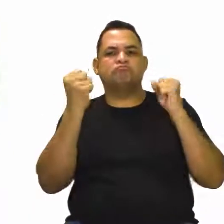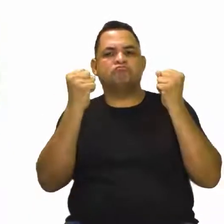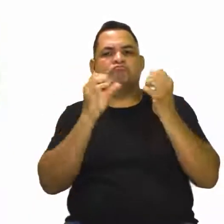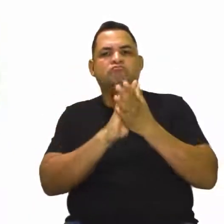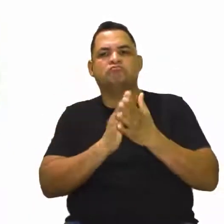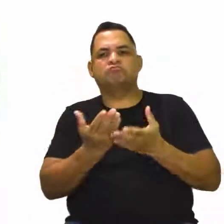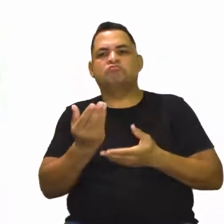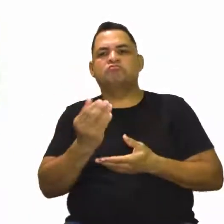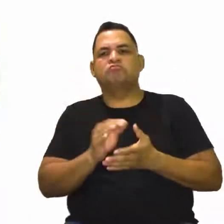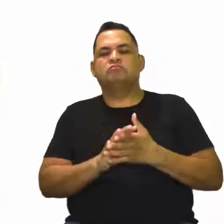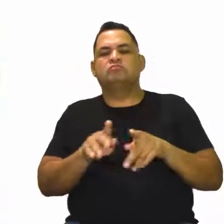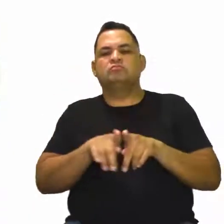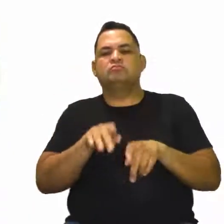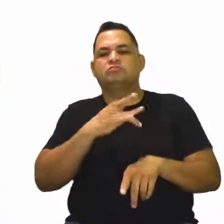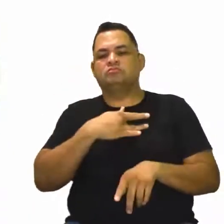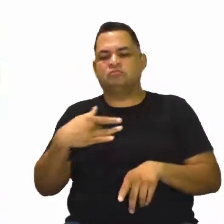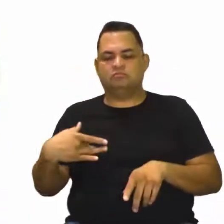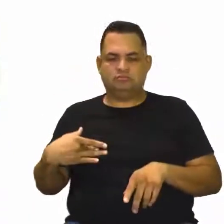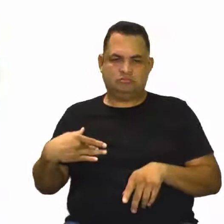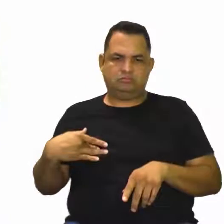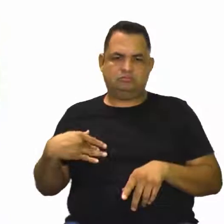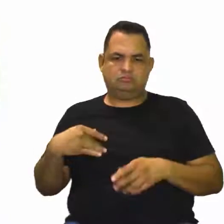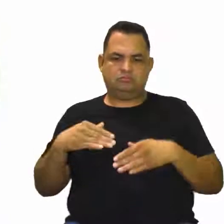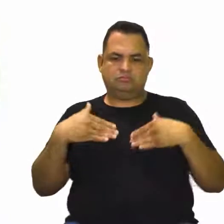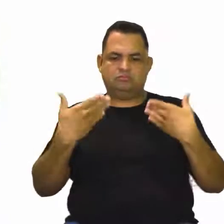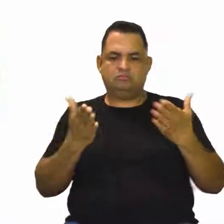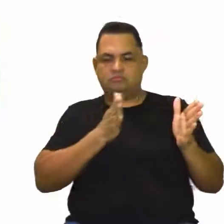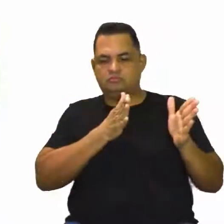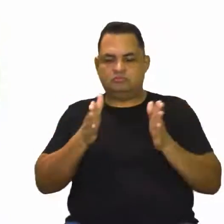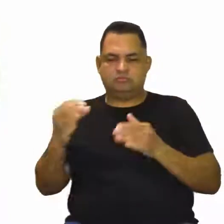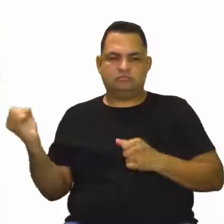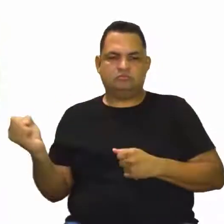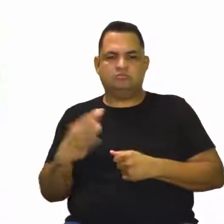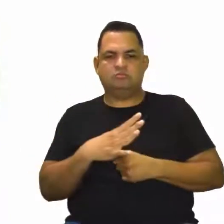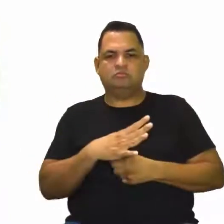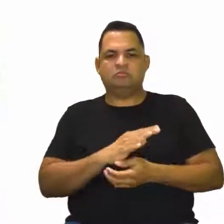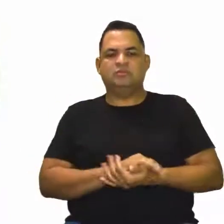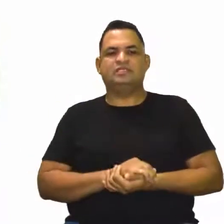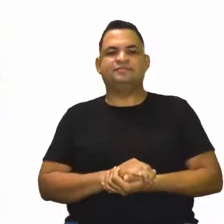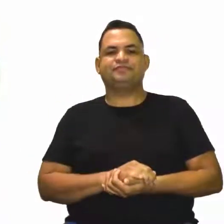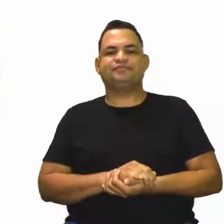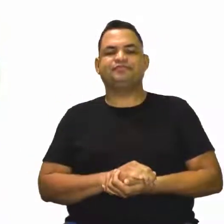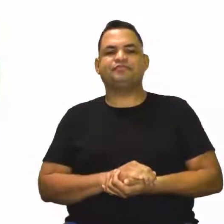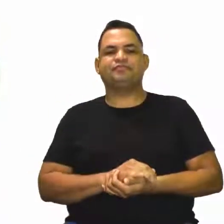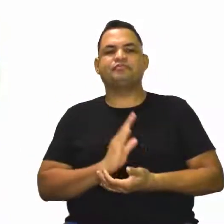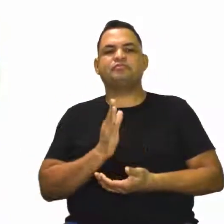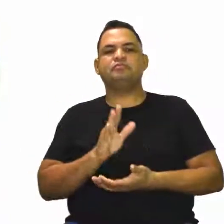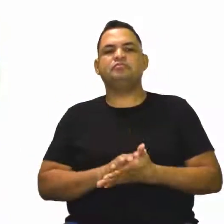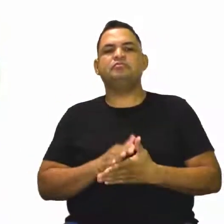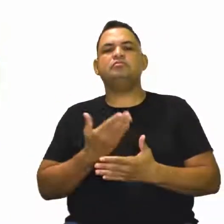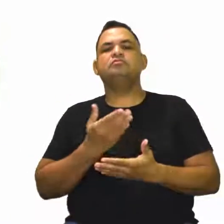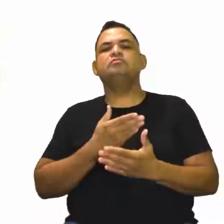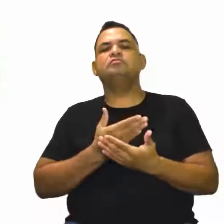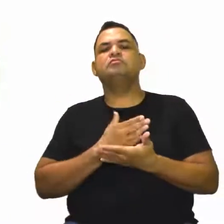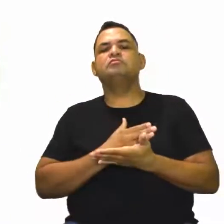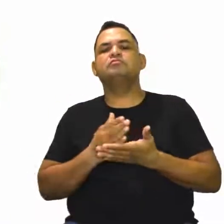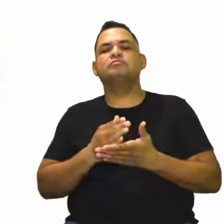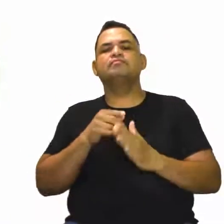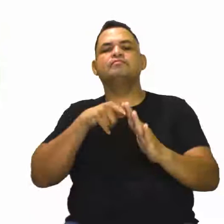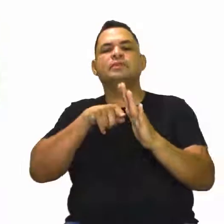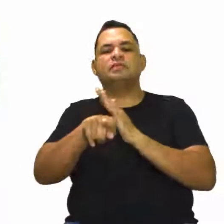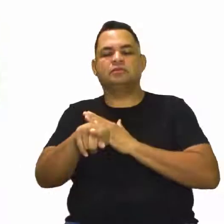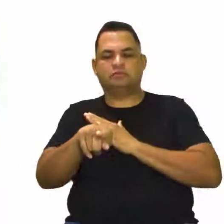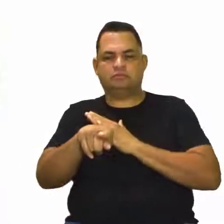atividade física e a saúde, né, na juventude. Então, já começo fazendo uma pergunta aqui para você,